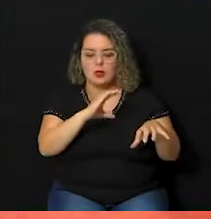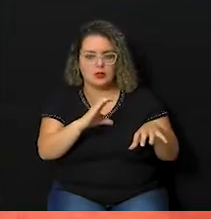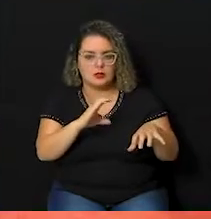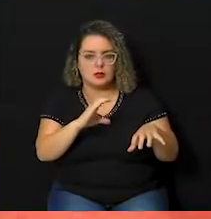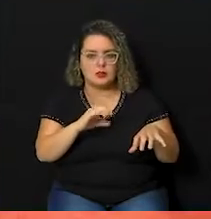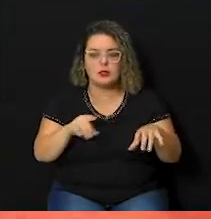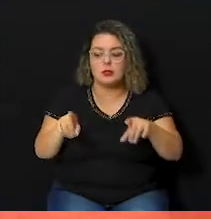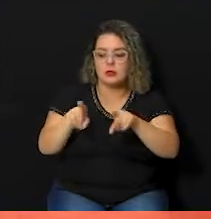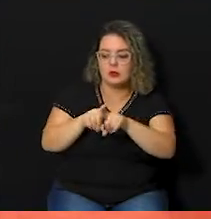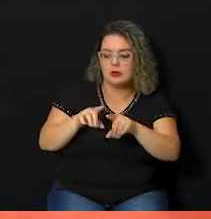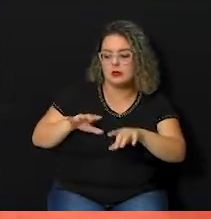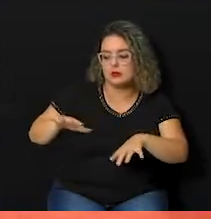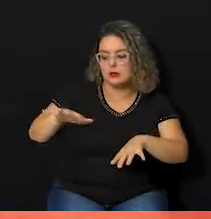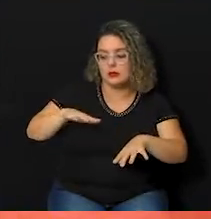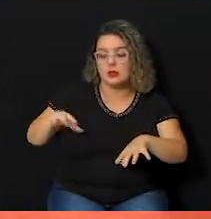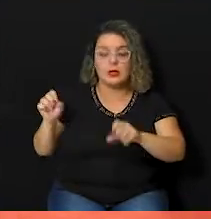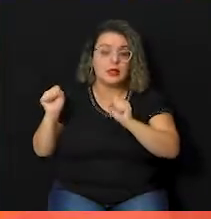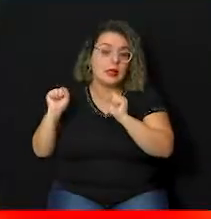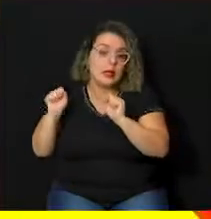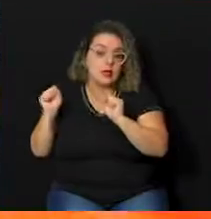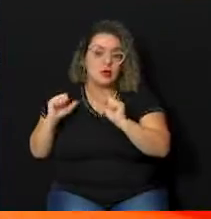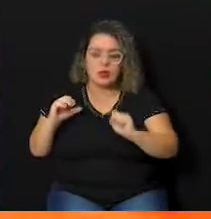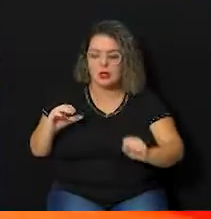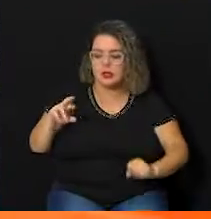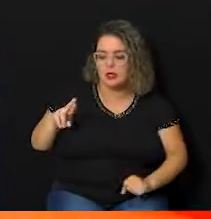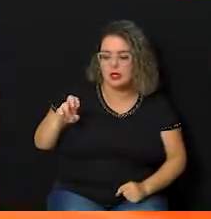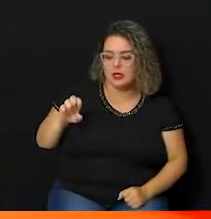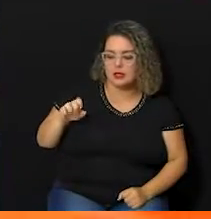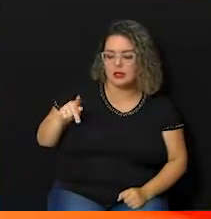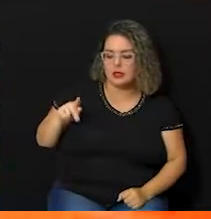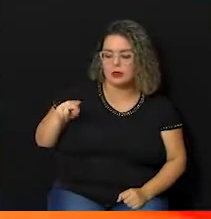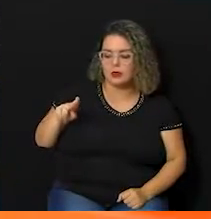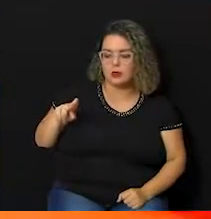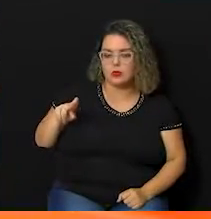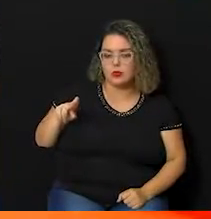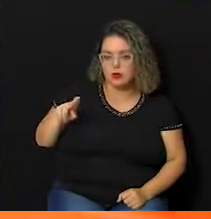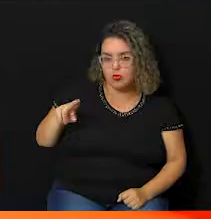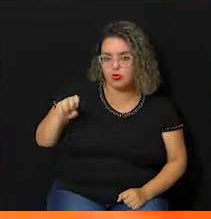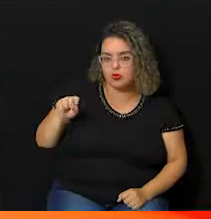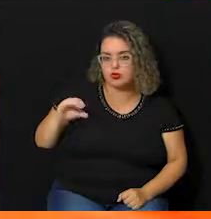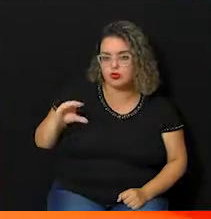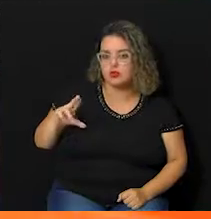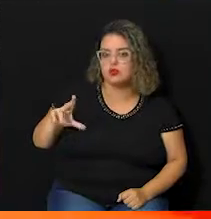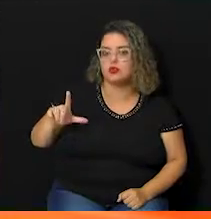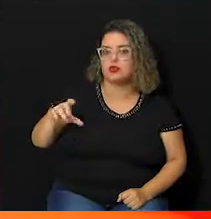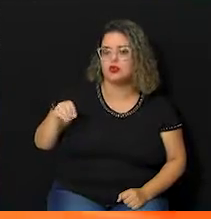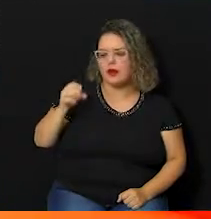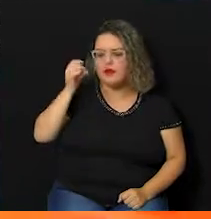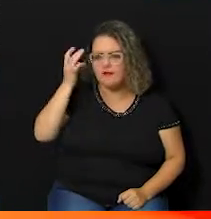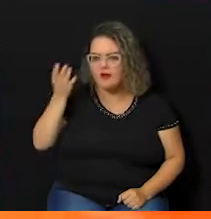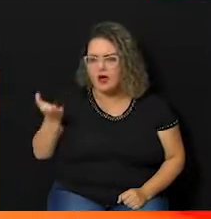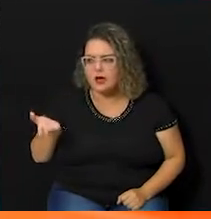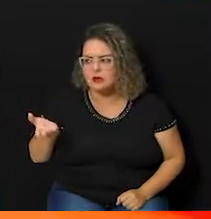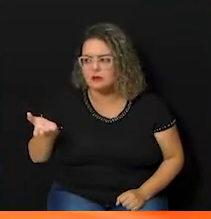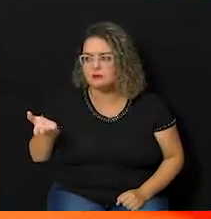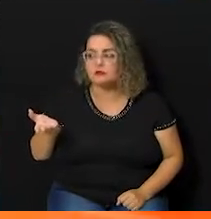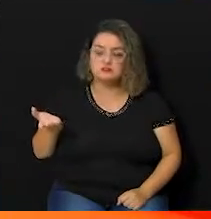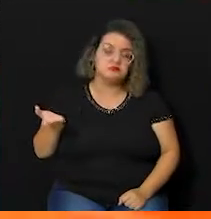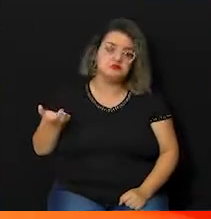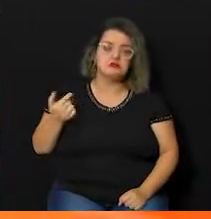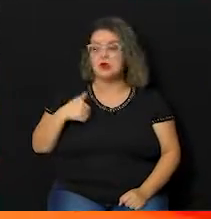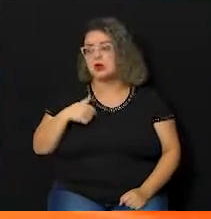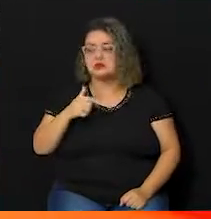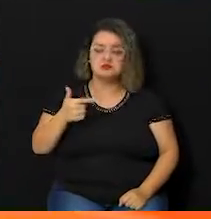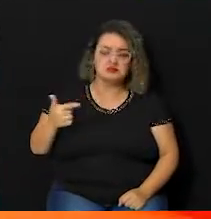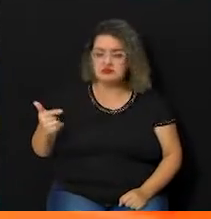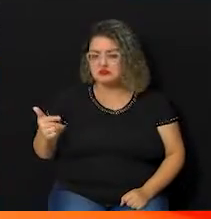do pessoal que ama Crepúsculo, né? É fácil? Olha, eu não tive dificuldade, eu